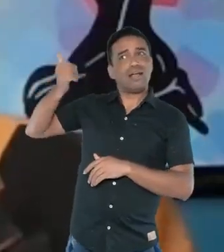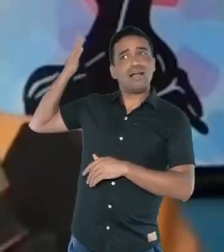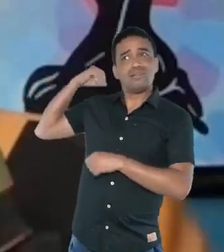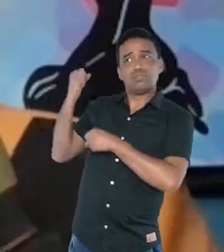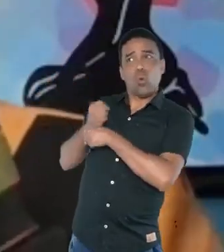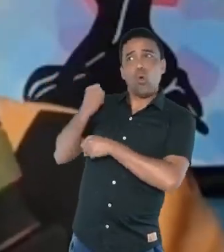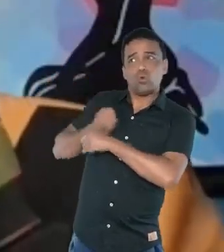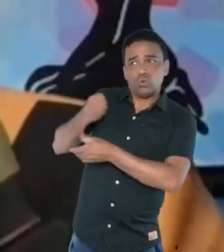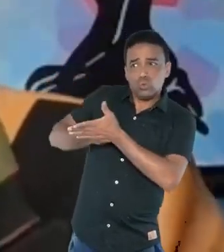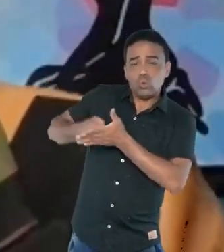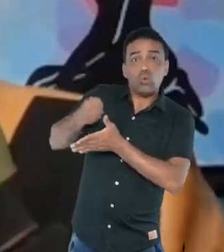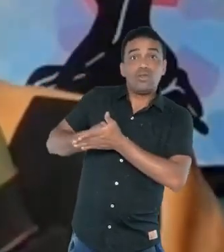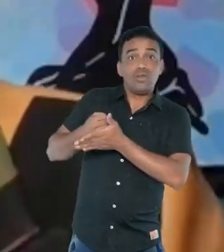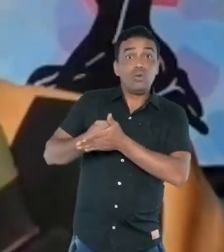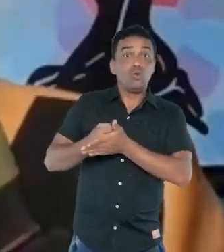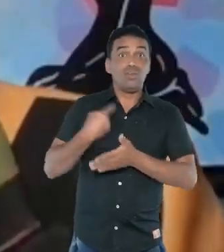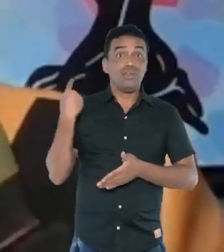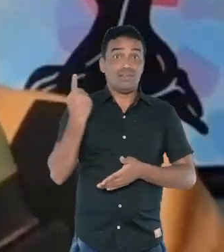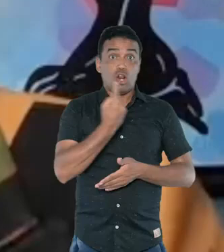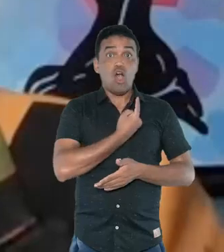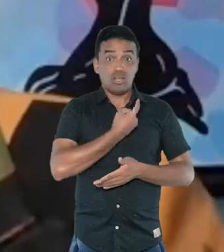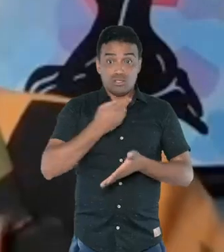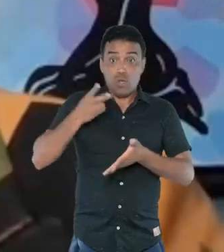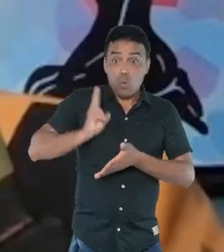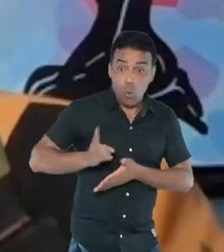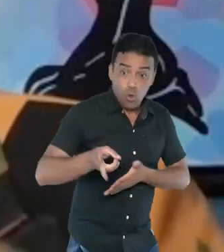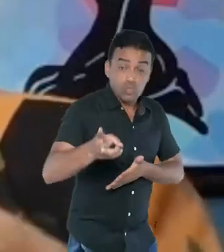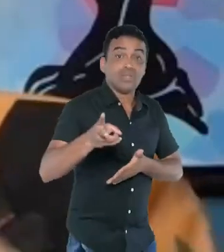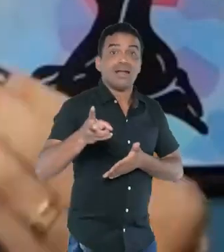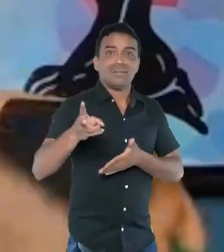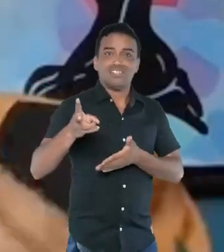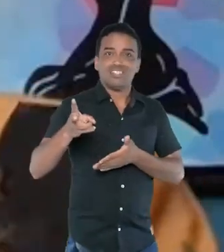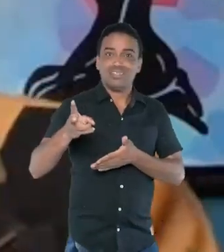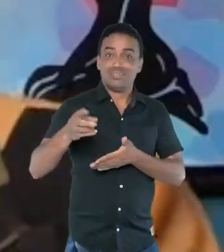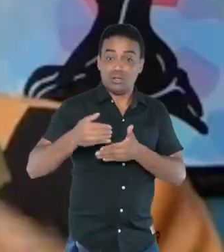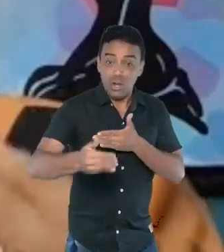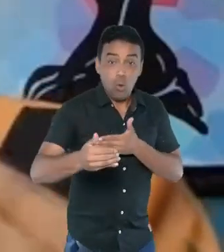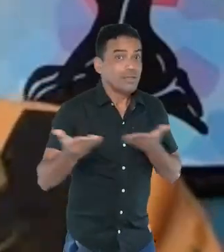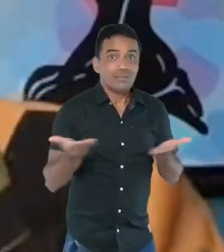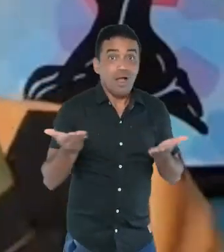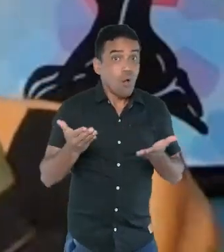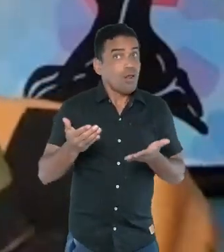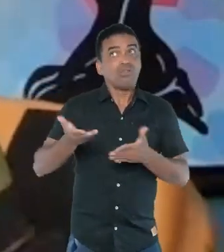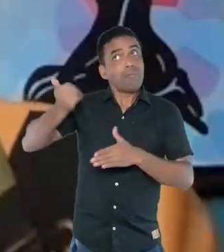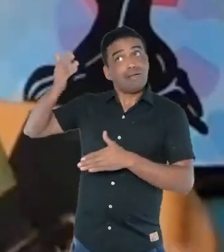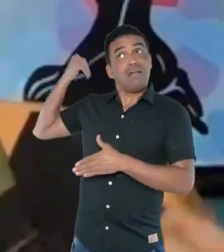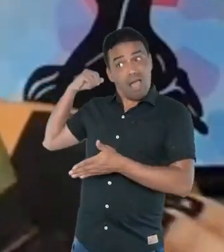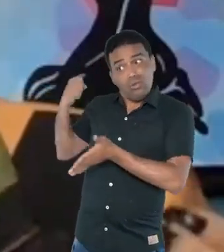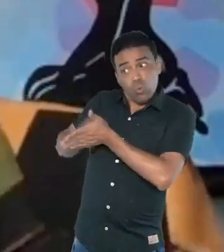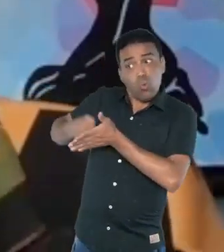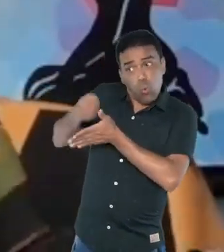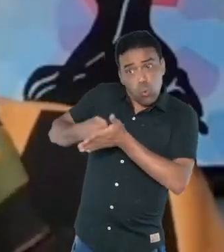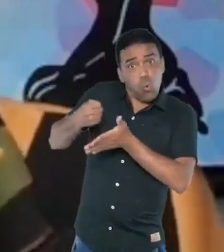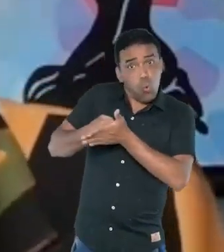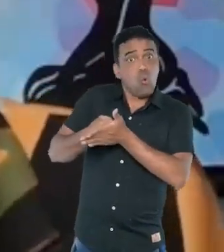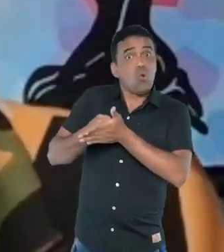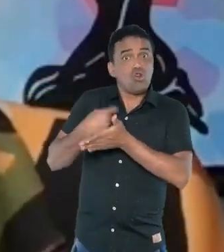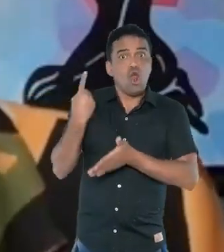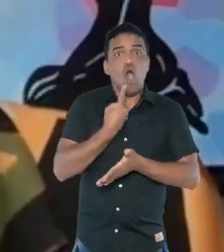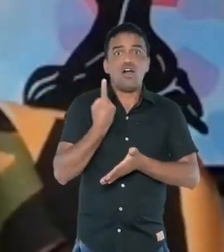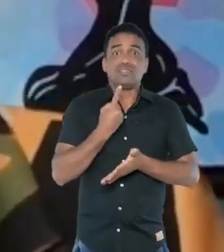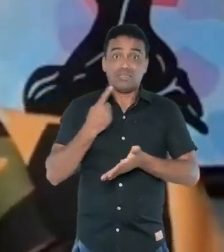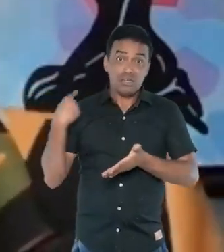essa ideia de que nós somos continuidade, né? Então a gente não está começando as coisas agora, nós somos continuidades de